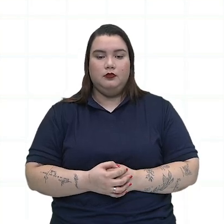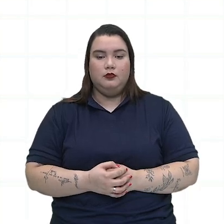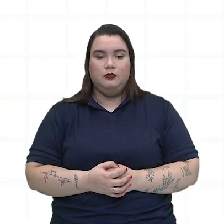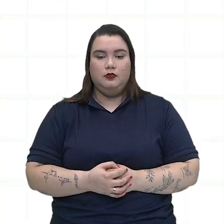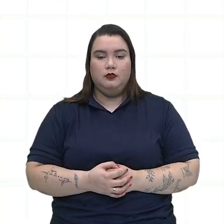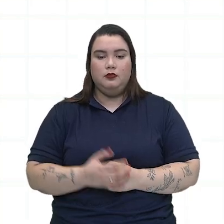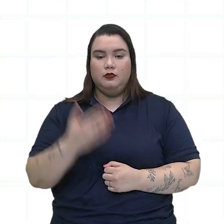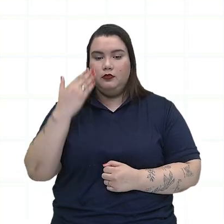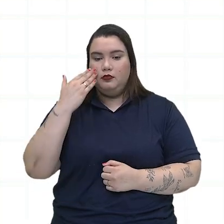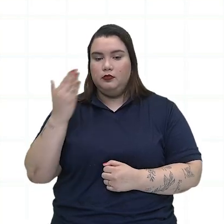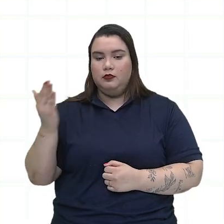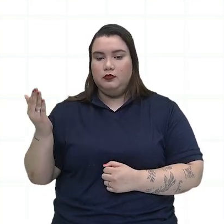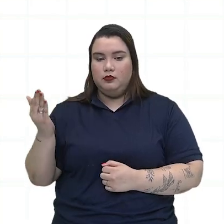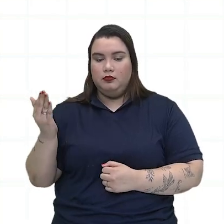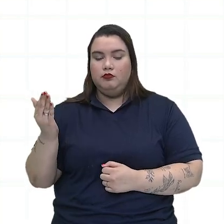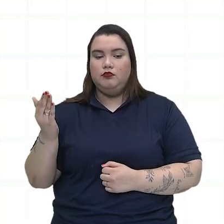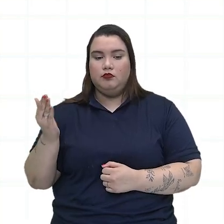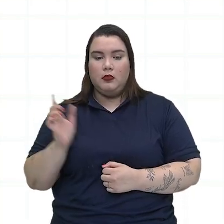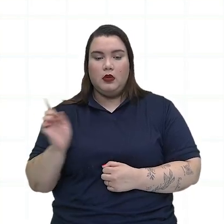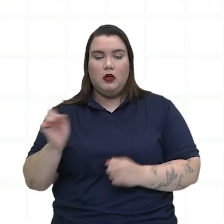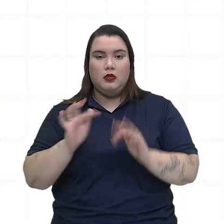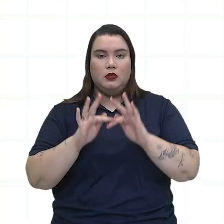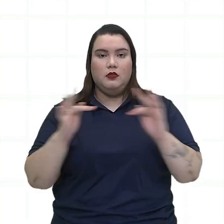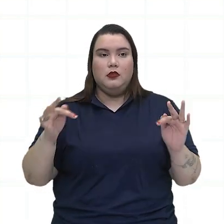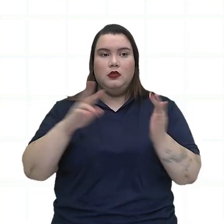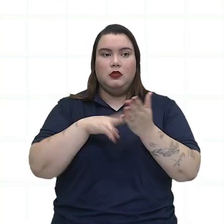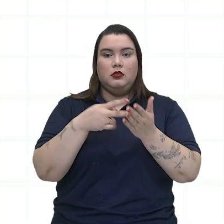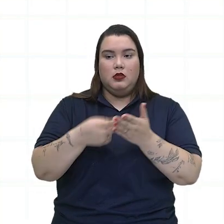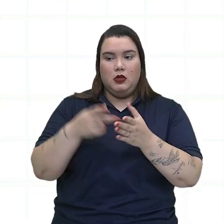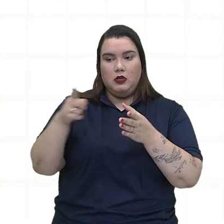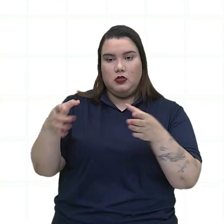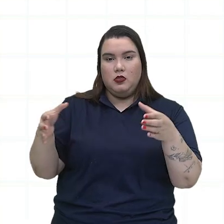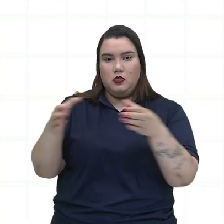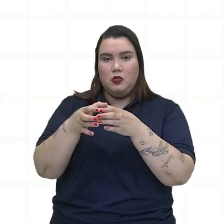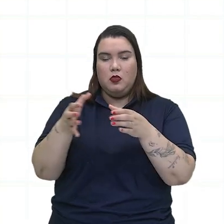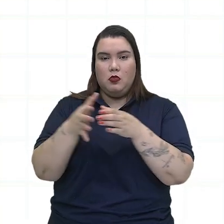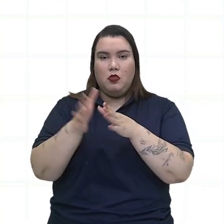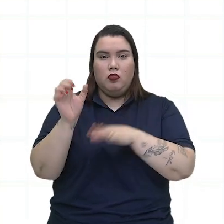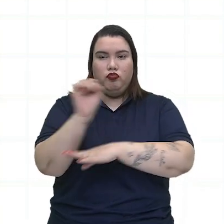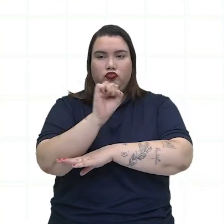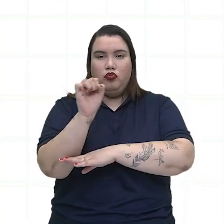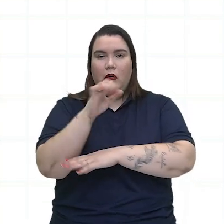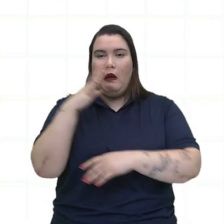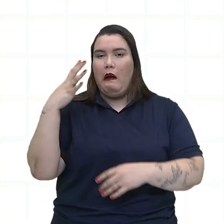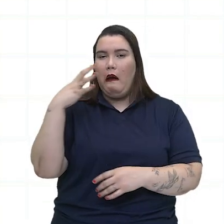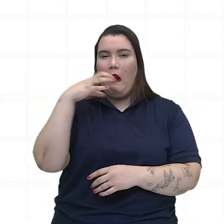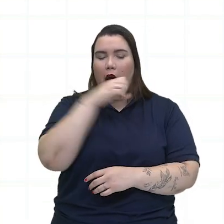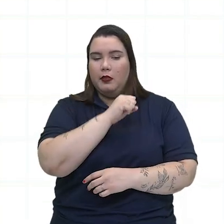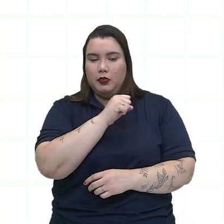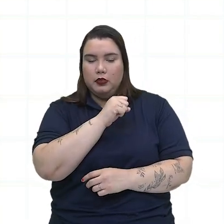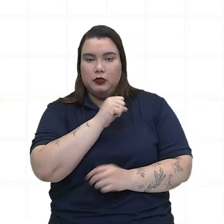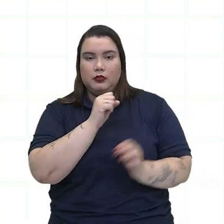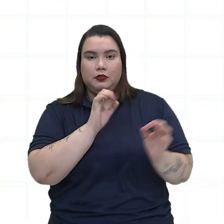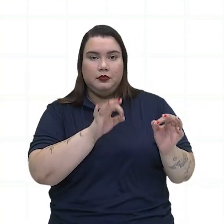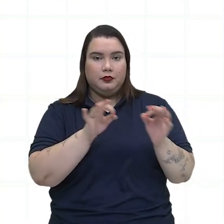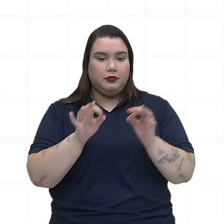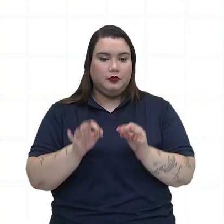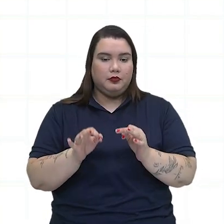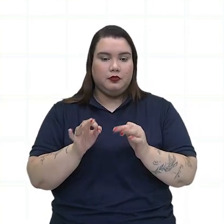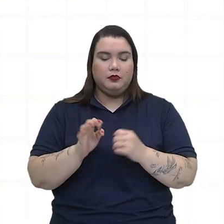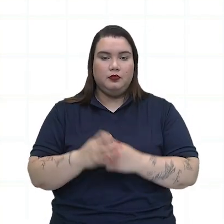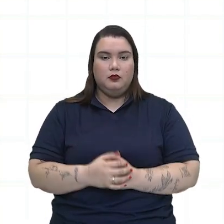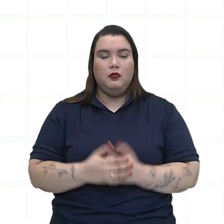fast. Eles dirigem rápido. They drive fast. Então, aqui eu tenho subject, eles ou